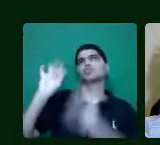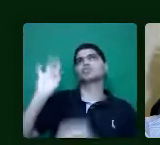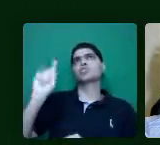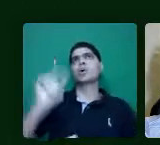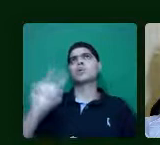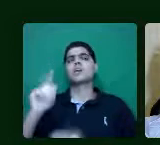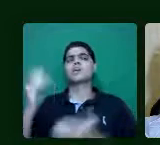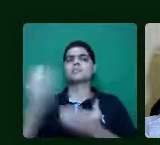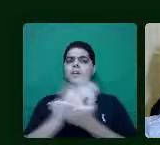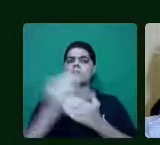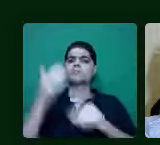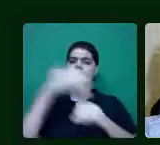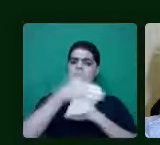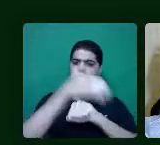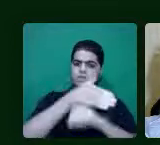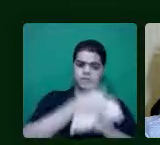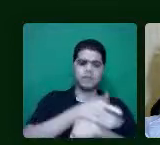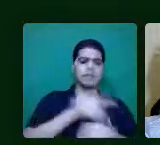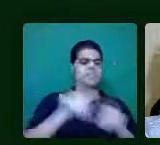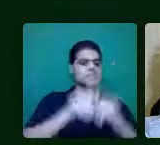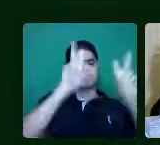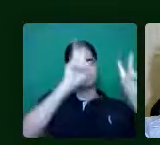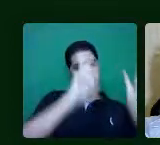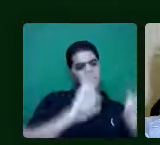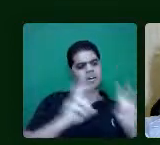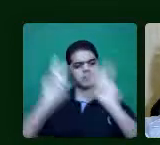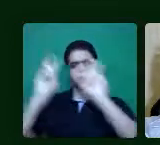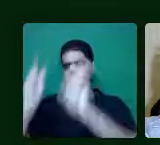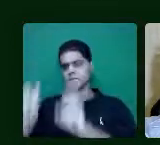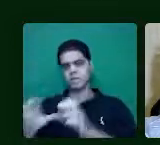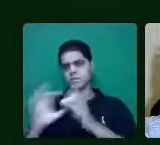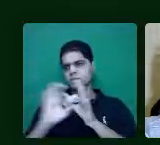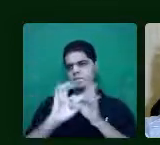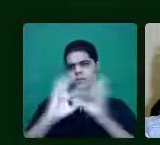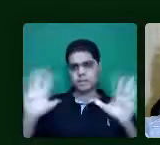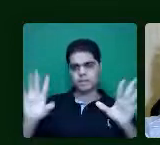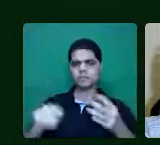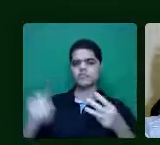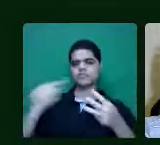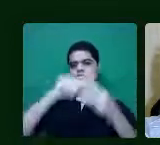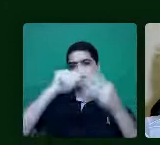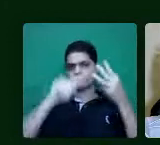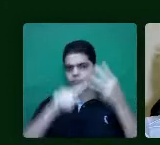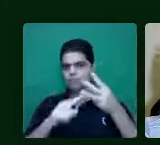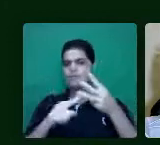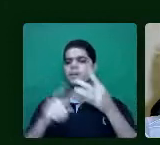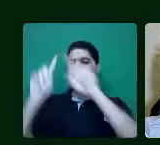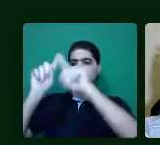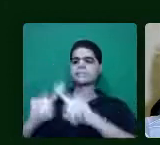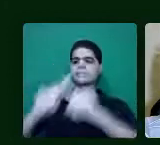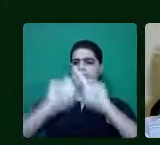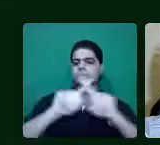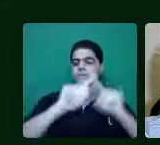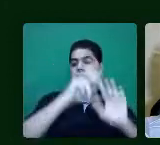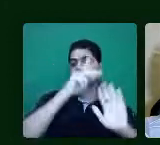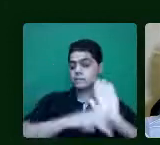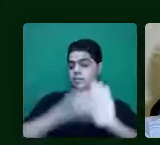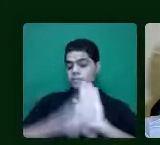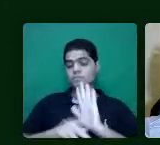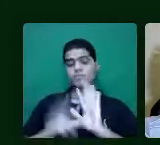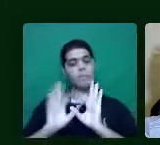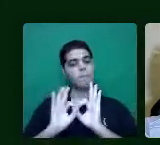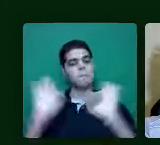tem problema, não vai ser exigido isso. Se um projeto incluir 3 desafios, Félix, ótimo. Mas na submissão,